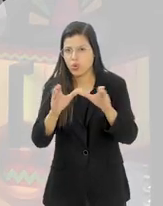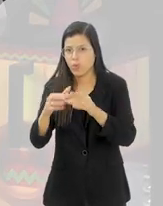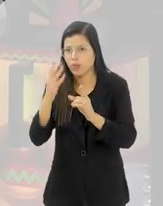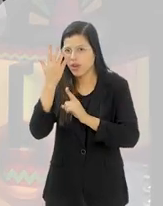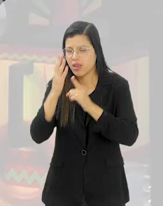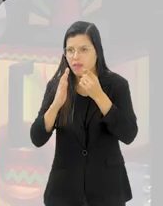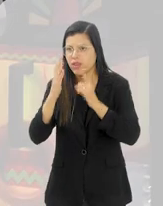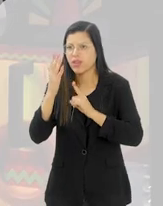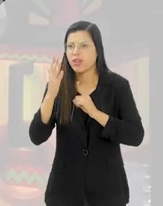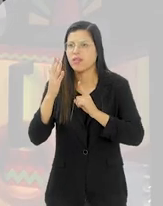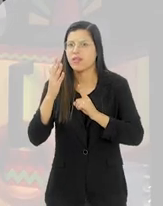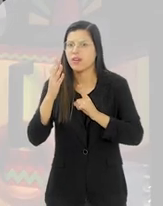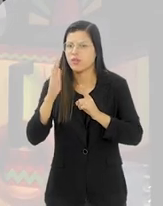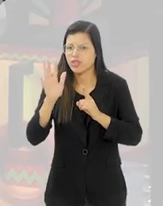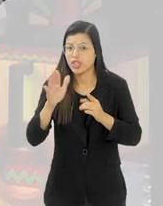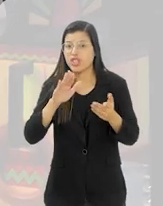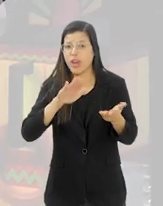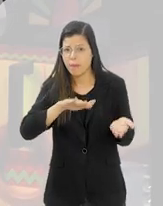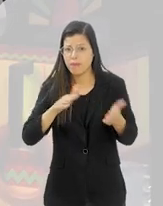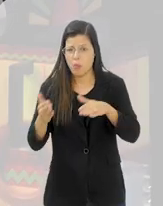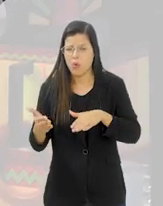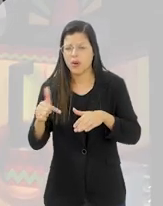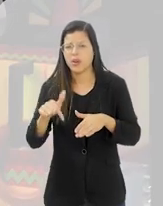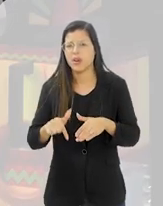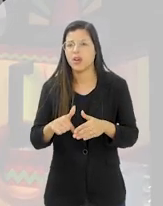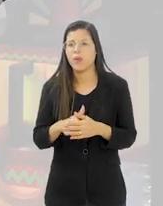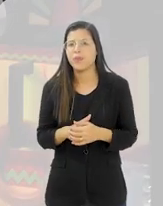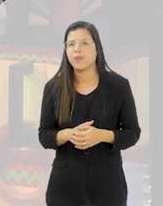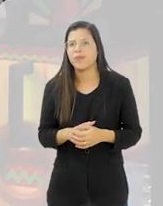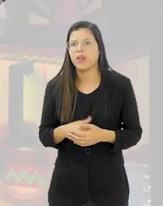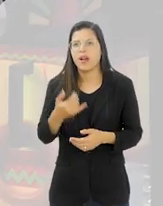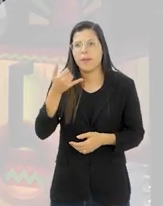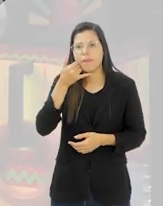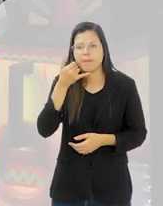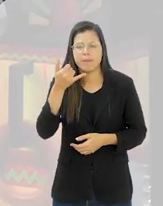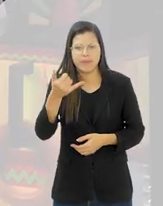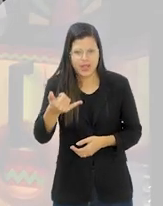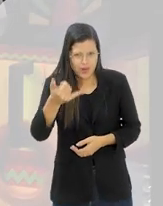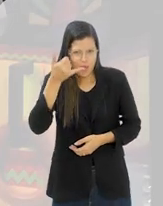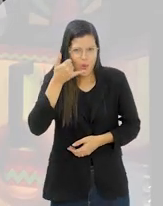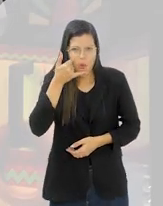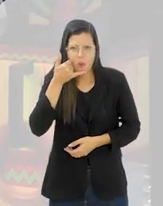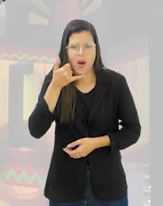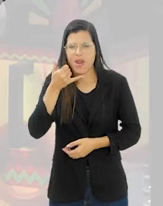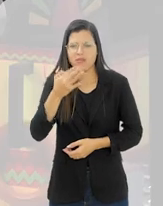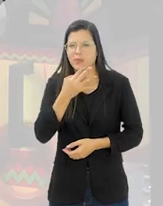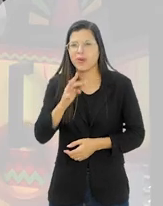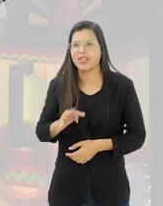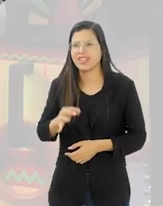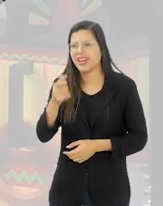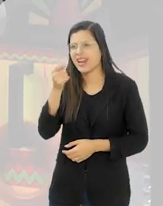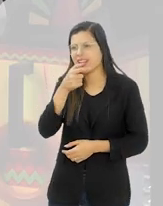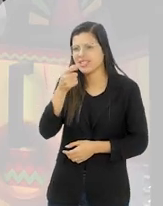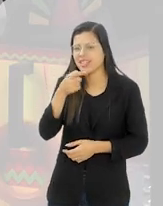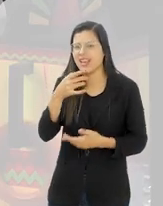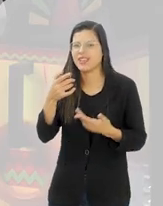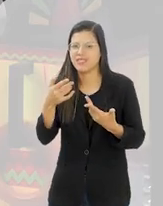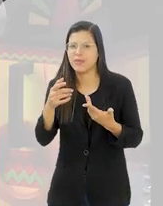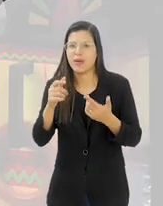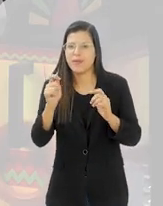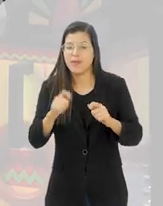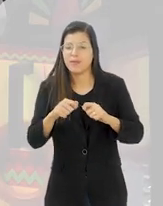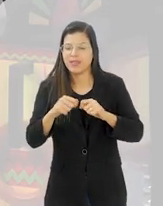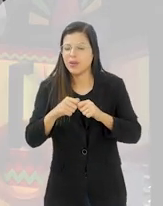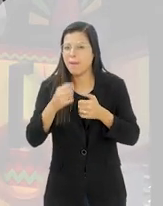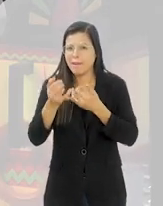nos deixaram. Ela me ligou quando ela não me conhecia. Ela foi até muito engraçado. Daria até para fazer uma brincadeira, né? Hoje é meme,